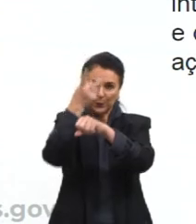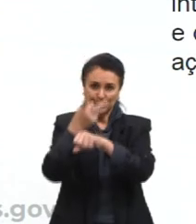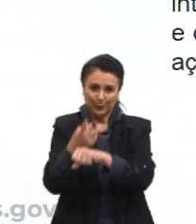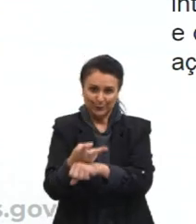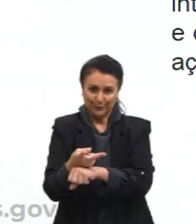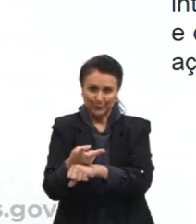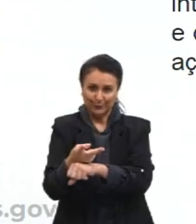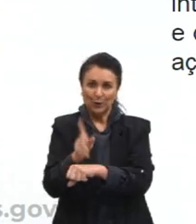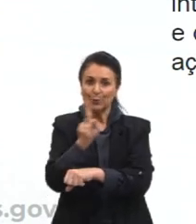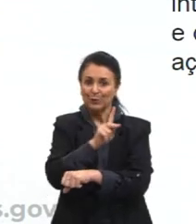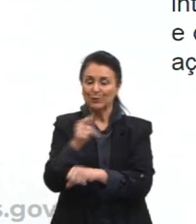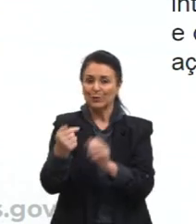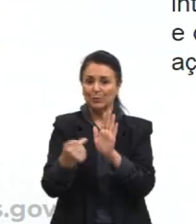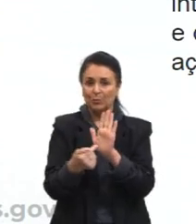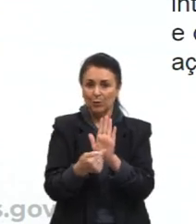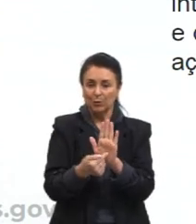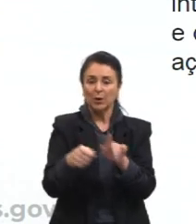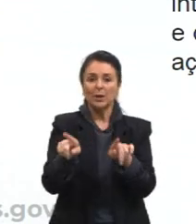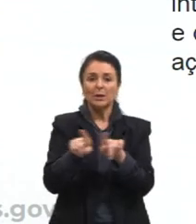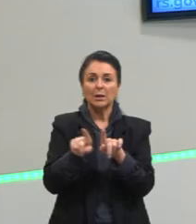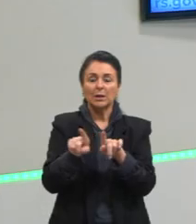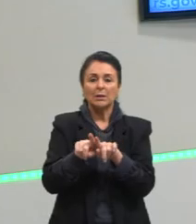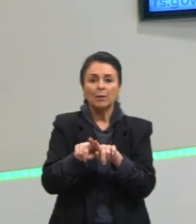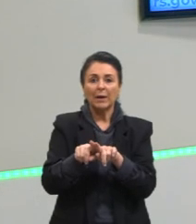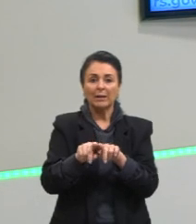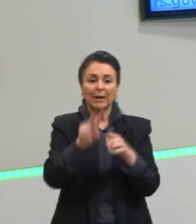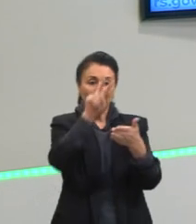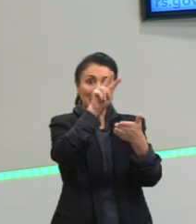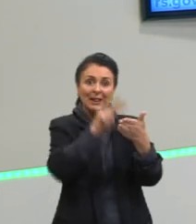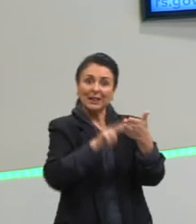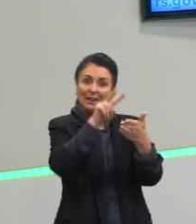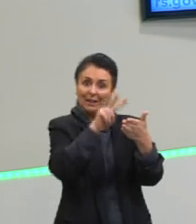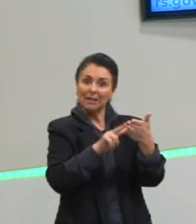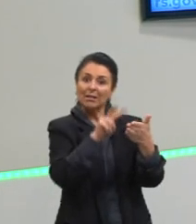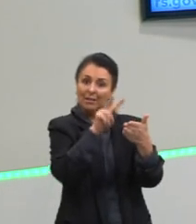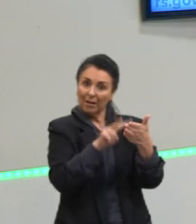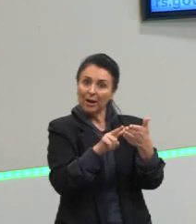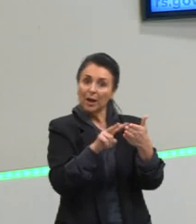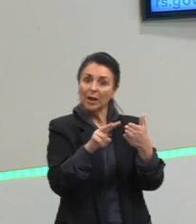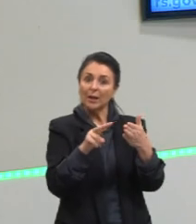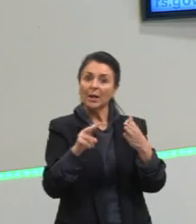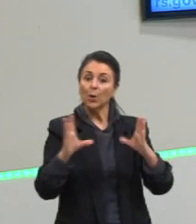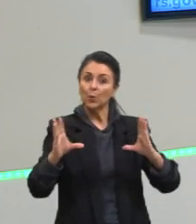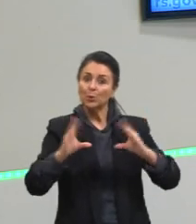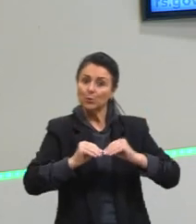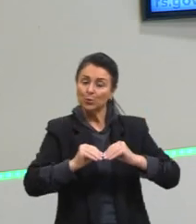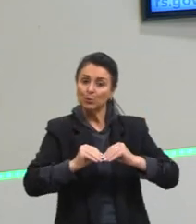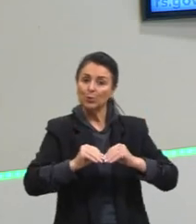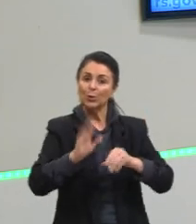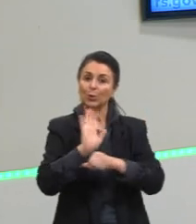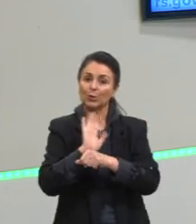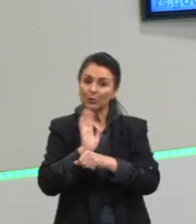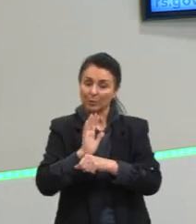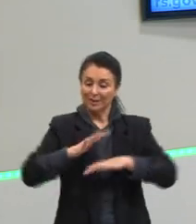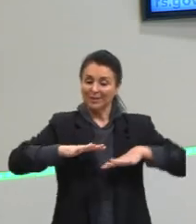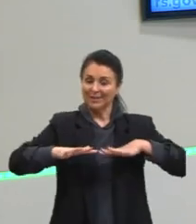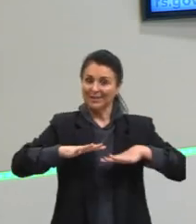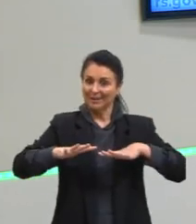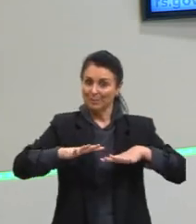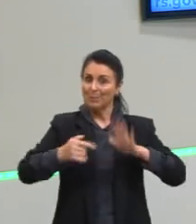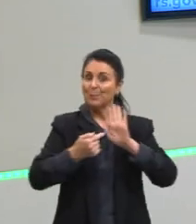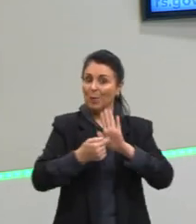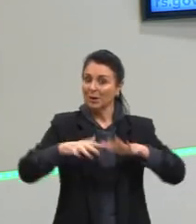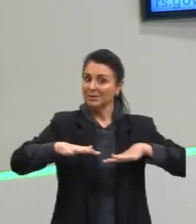deixo aqui para você lê também a sinopse do filme que vale a pena assistir o rei assistir filme que trata das relações sociais